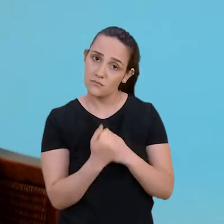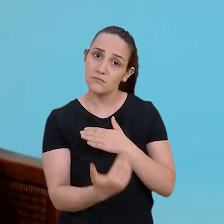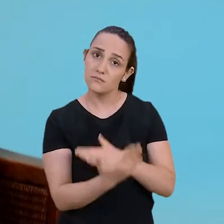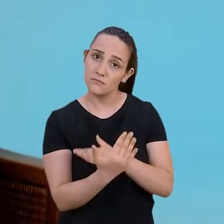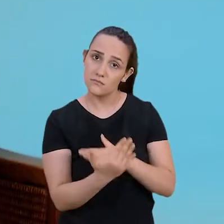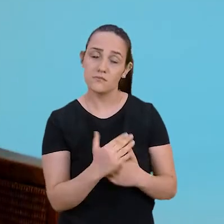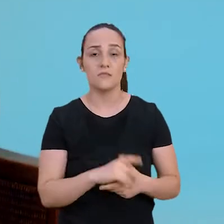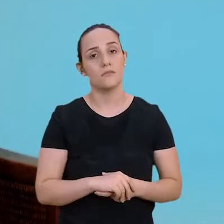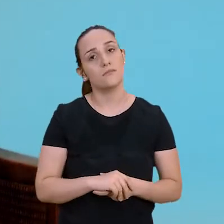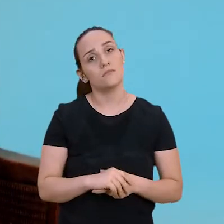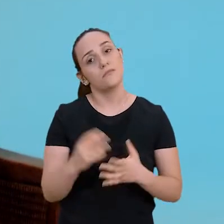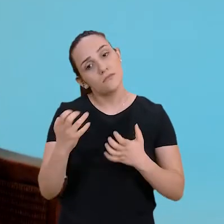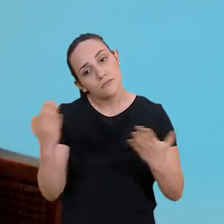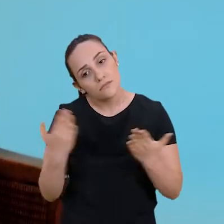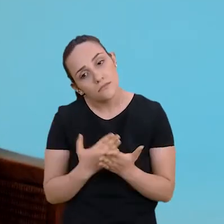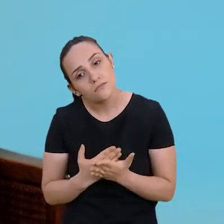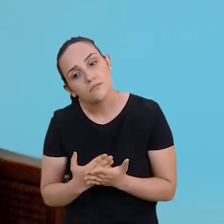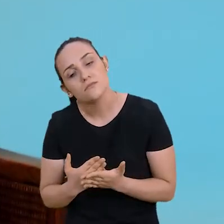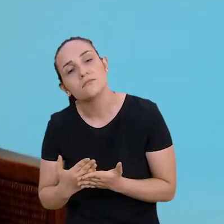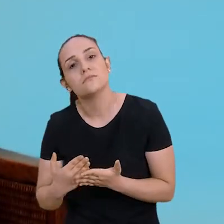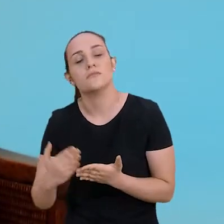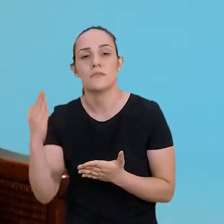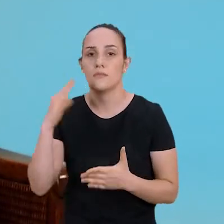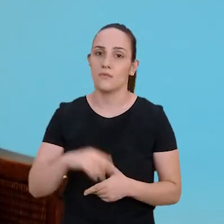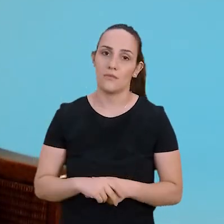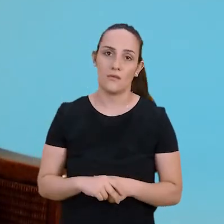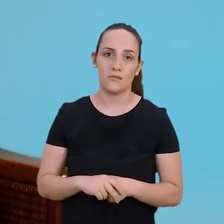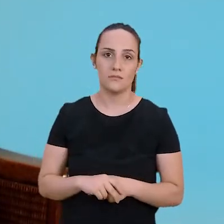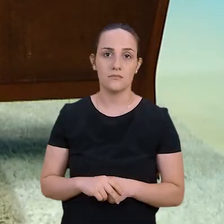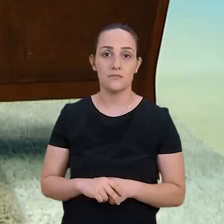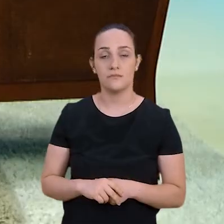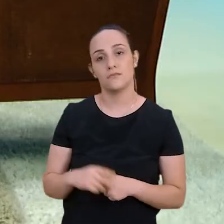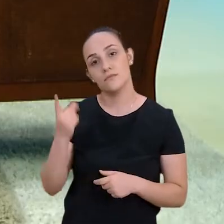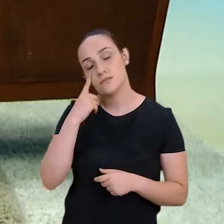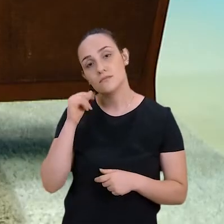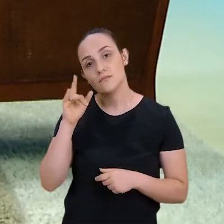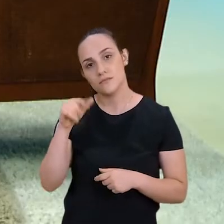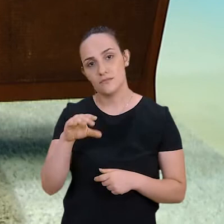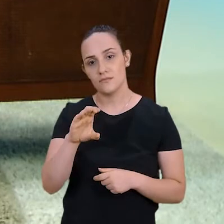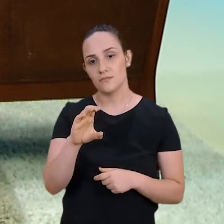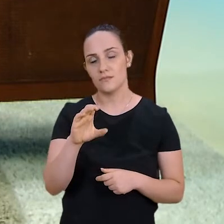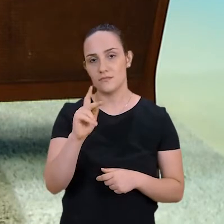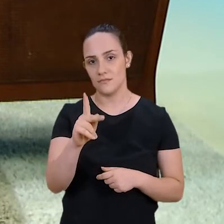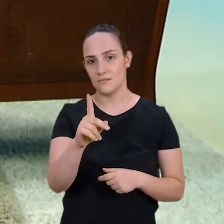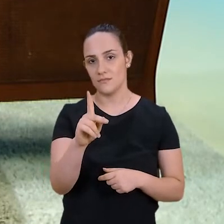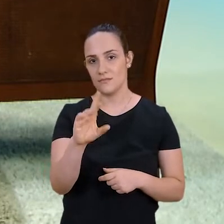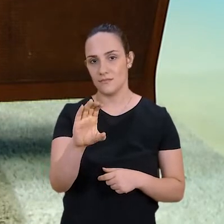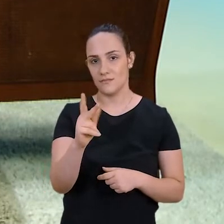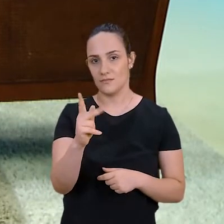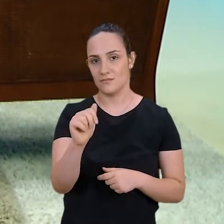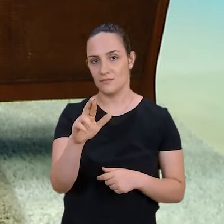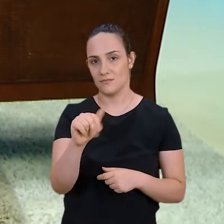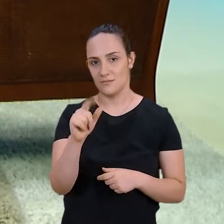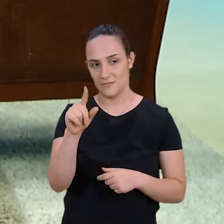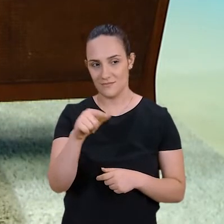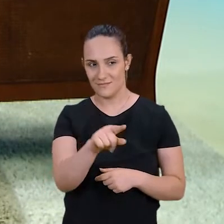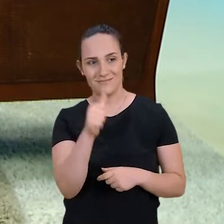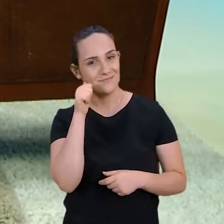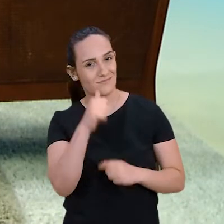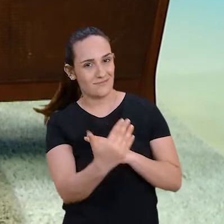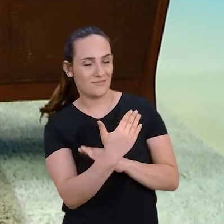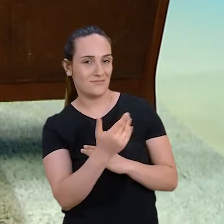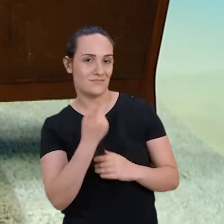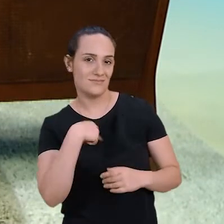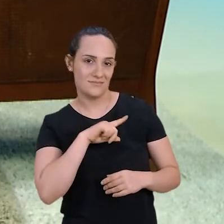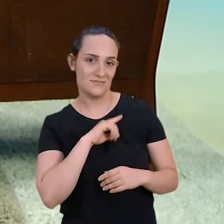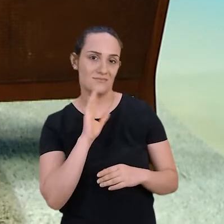tem nada, a gente quer começar. E agora a Xará, se Deus quiser, vai dar uma mão para a gente, que ela já está esse tempo,